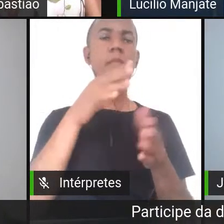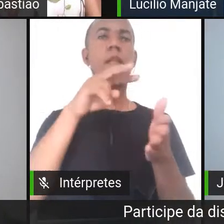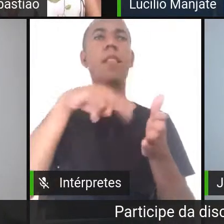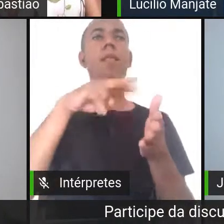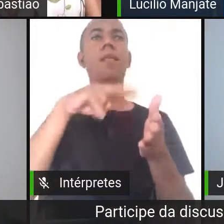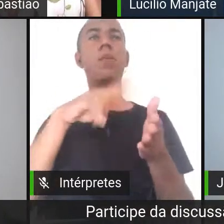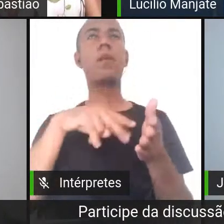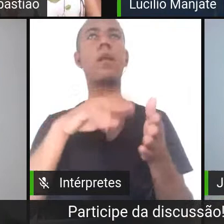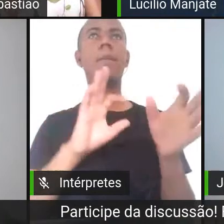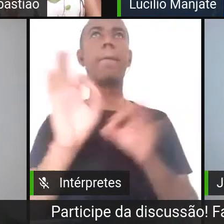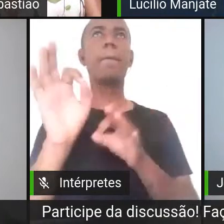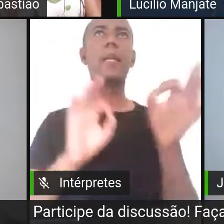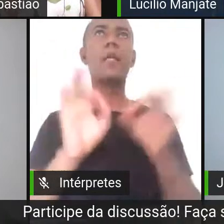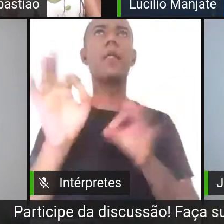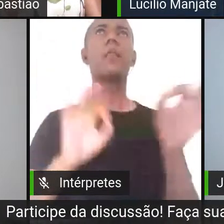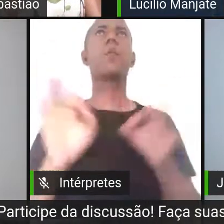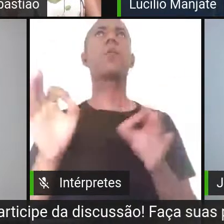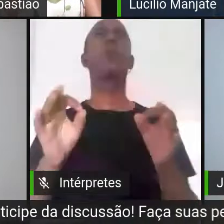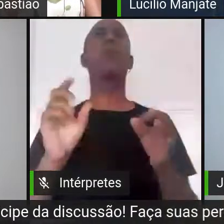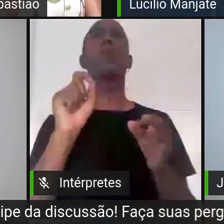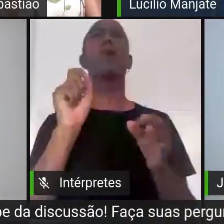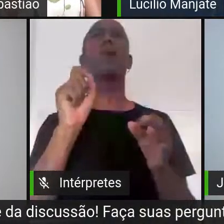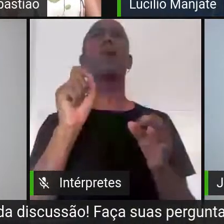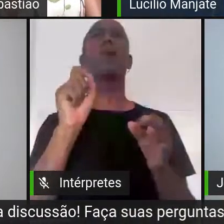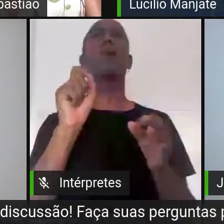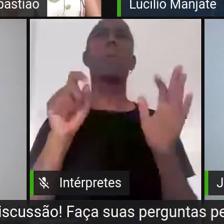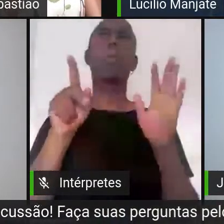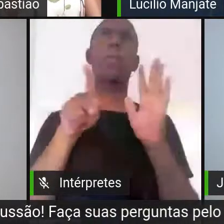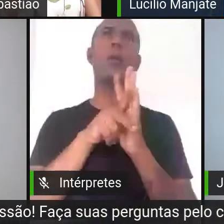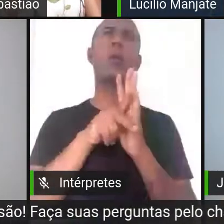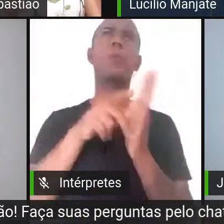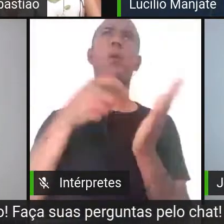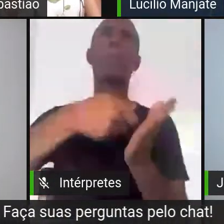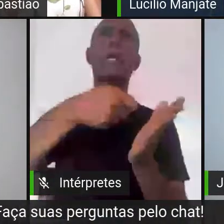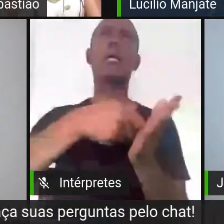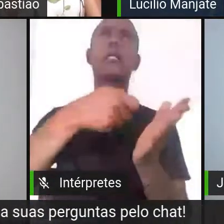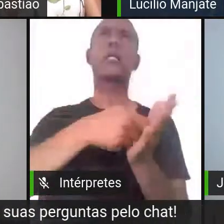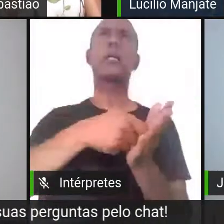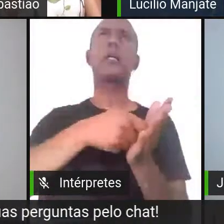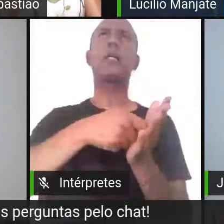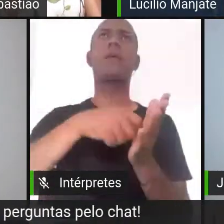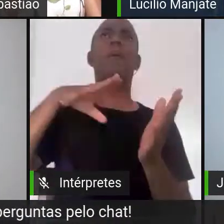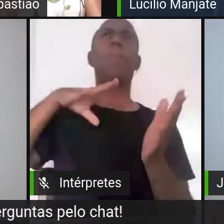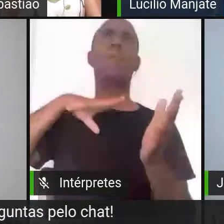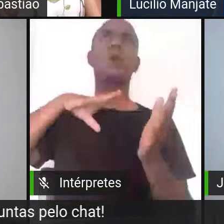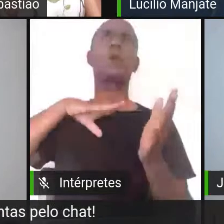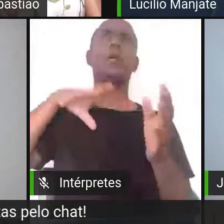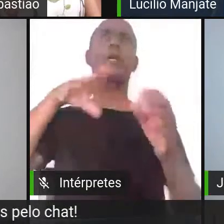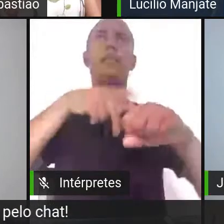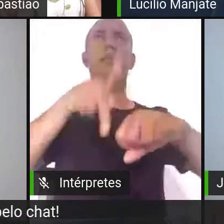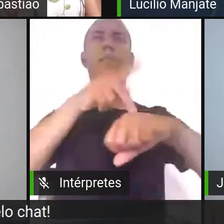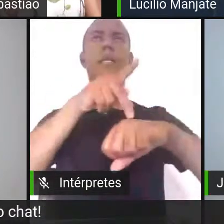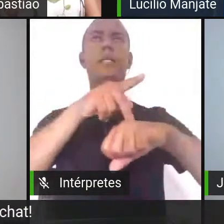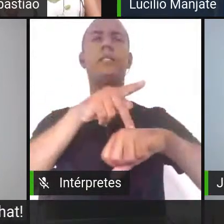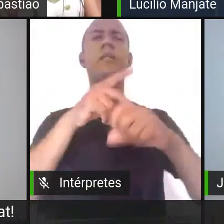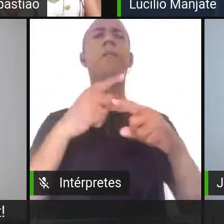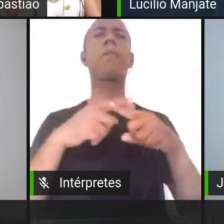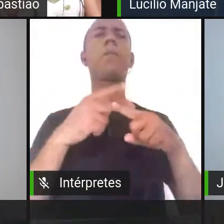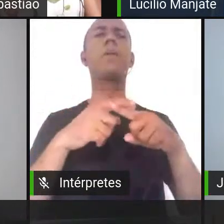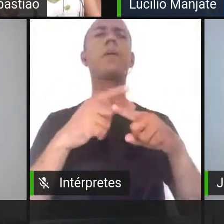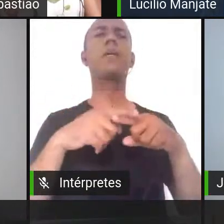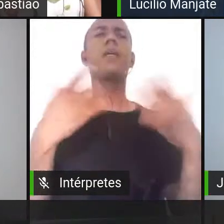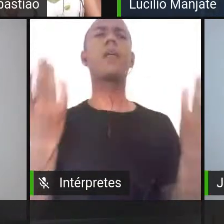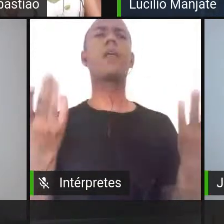digamos, obrigatória em Portugal. Então, se os outros podem fazer, porque é que nós não fazemos? Estamos a falar de autores